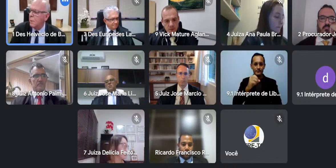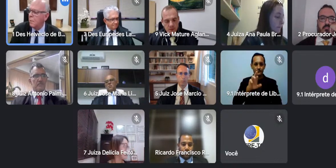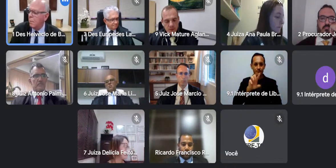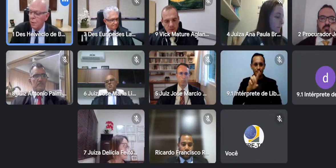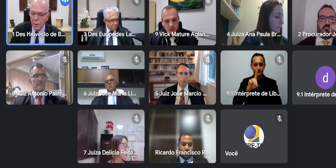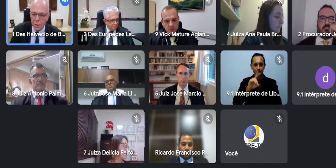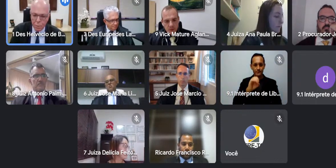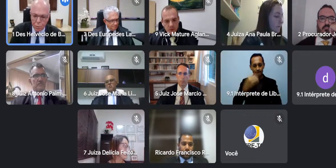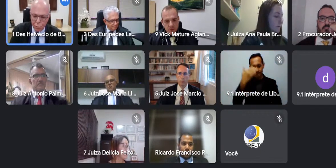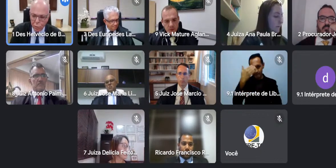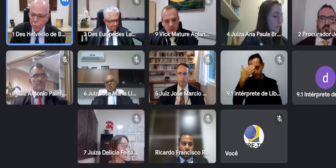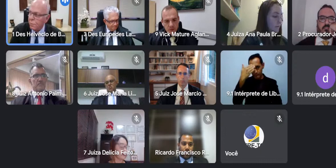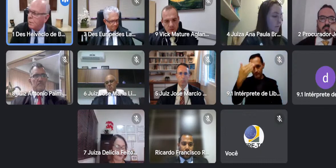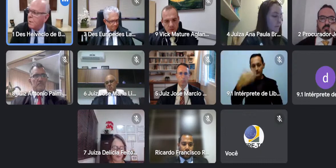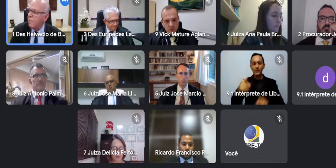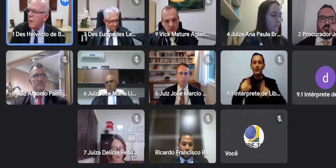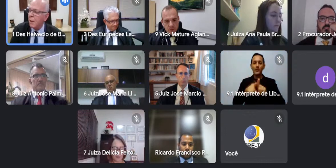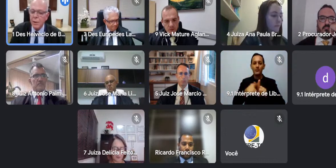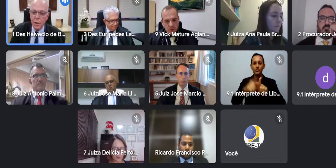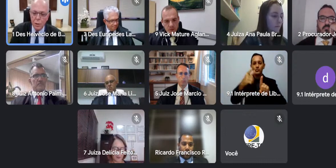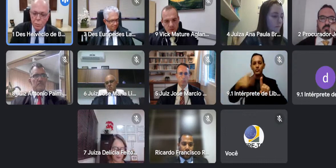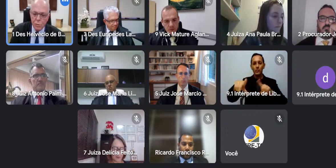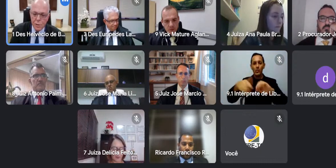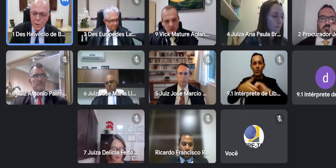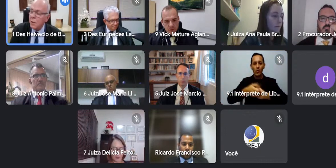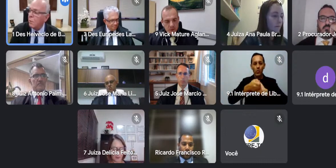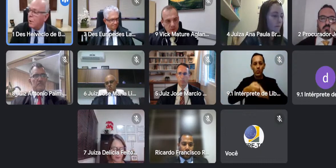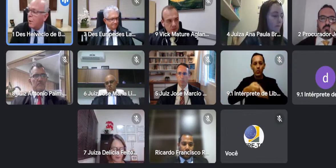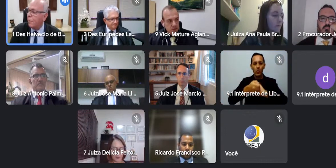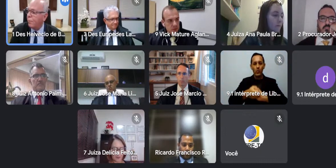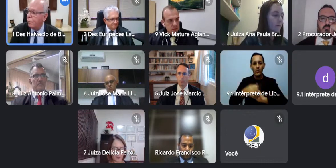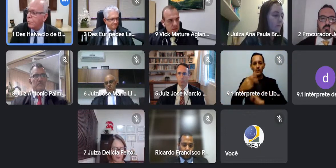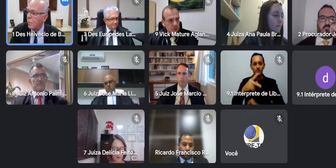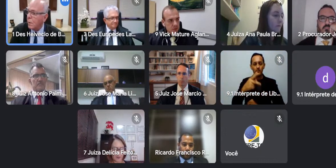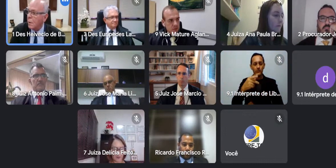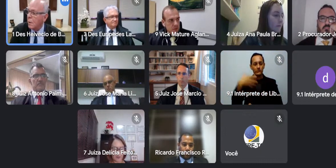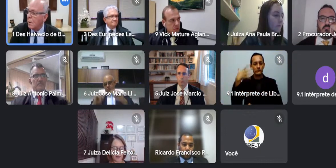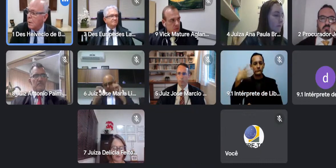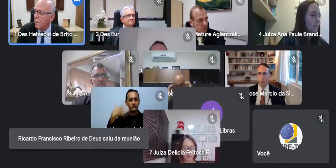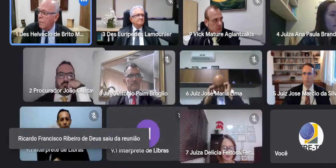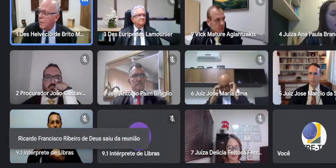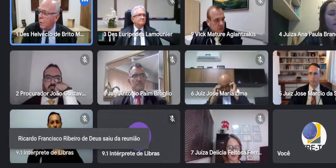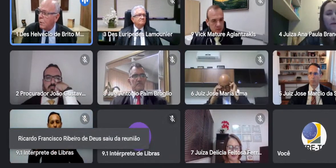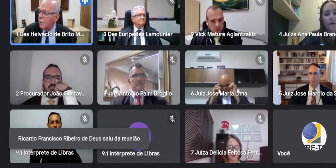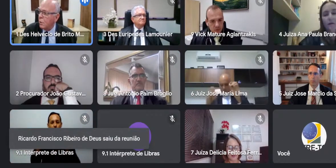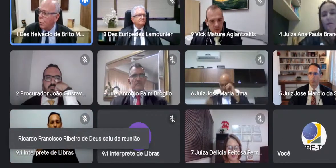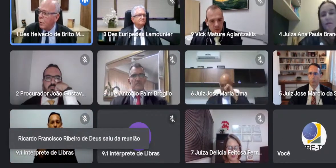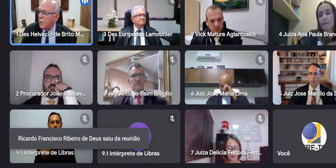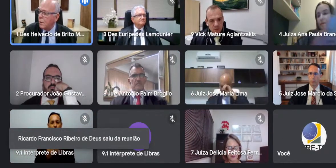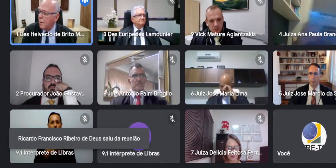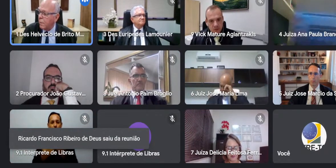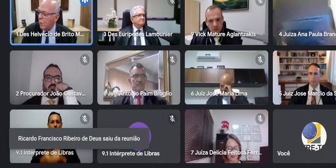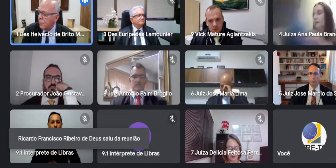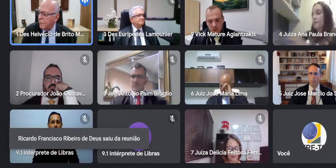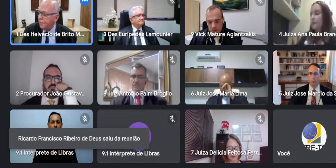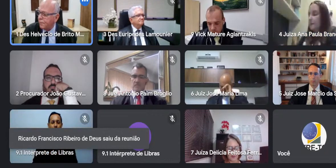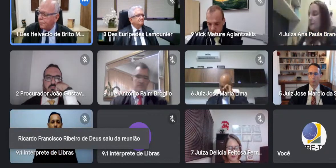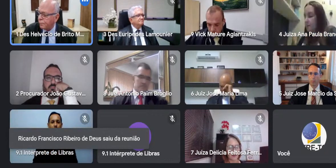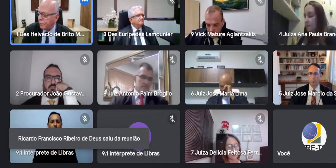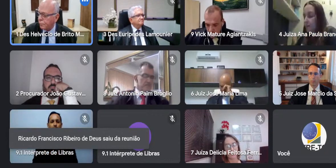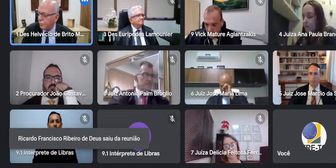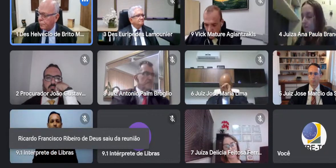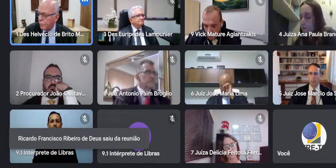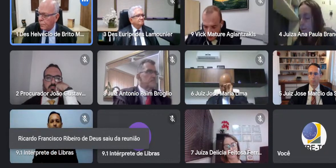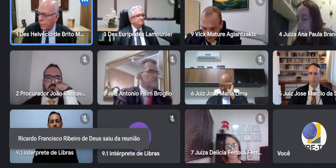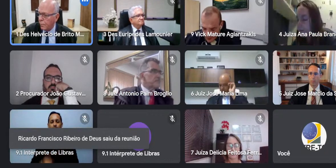o comprimento pela o esforço empenhado aqui em sua sustentação oral e tal item 2 da